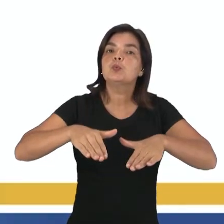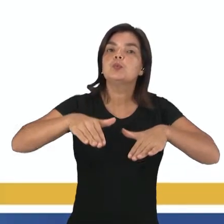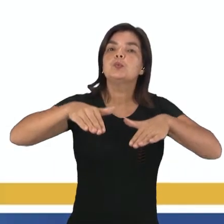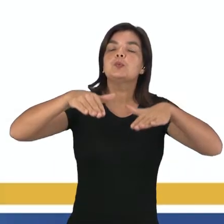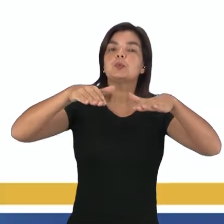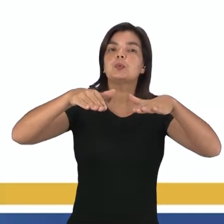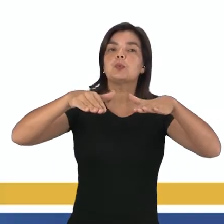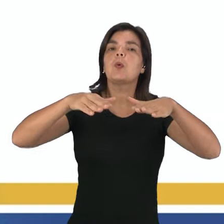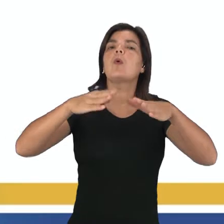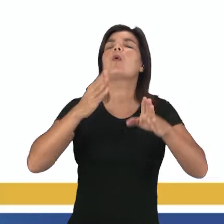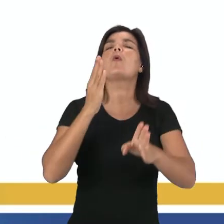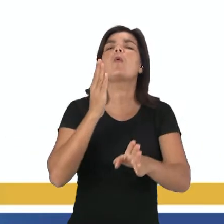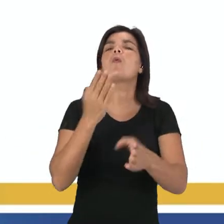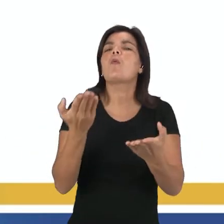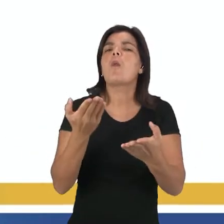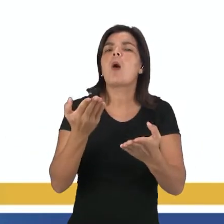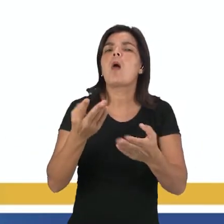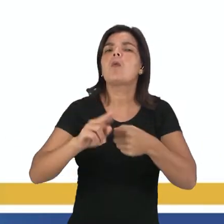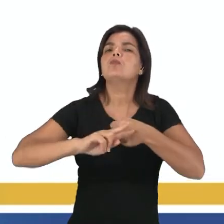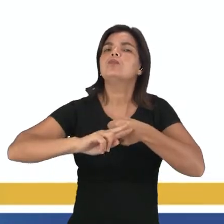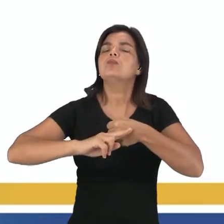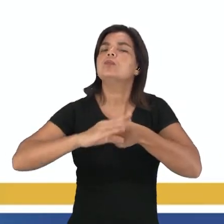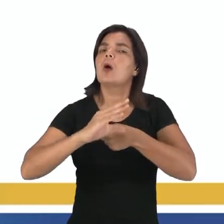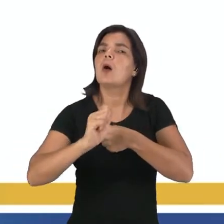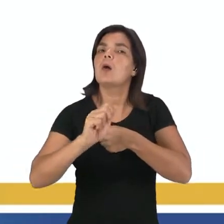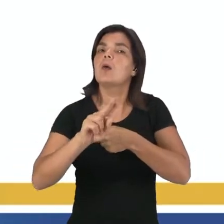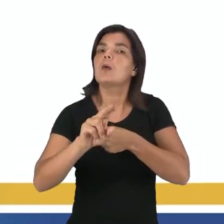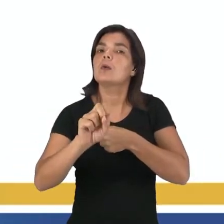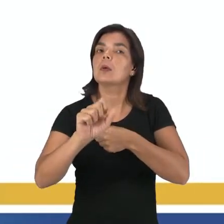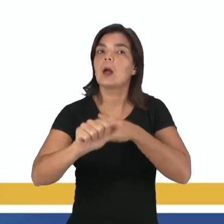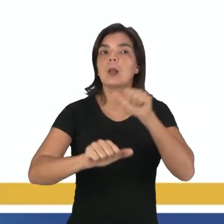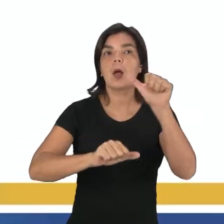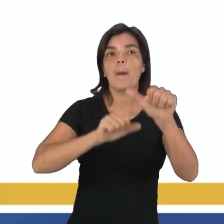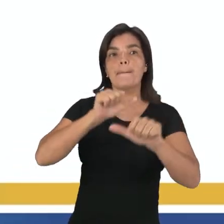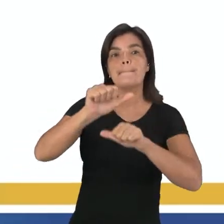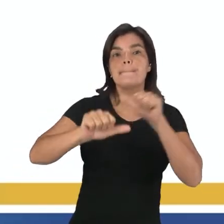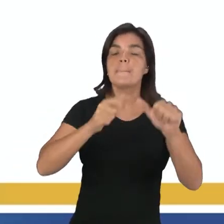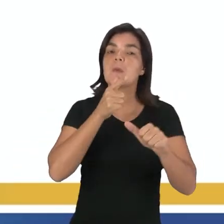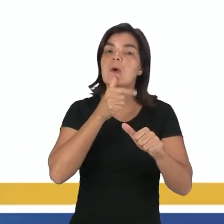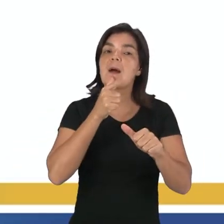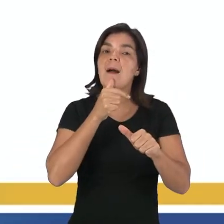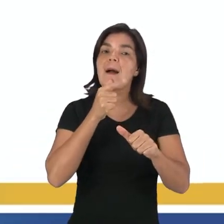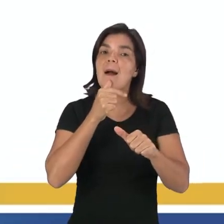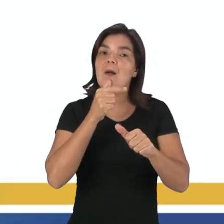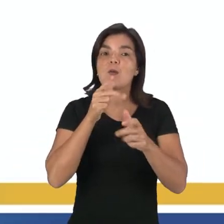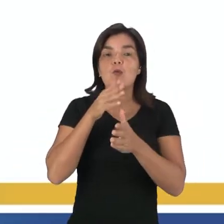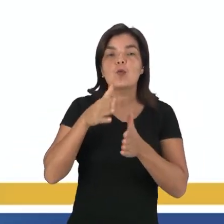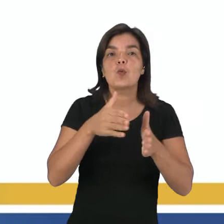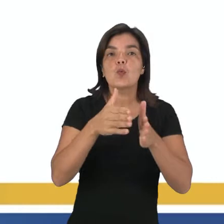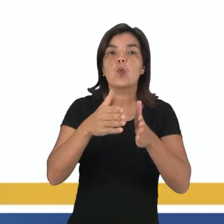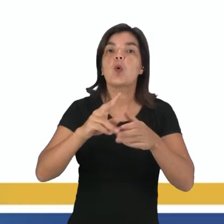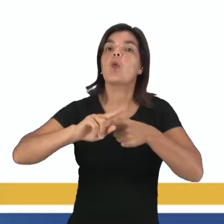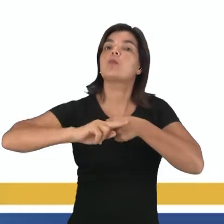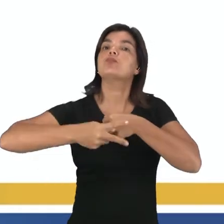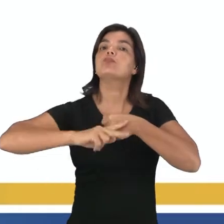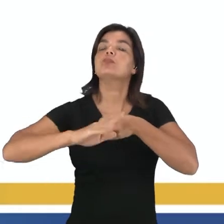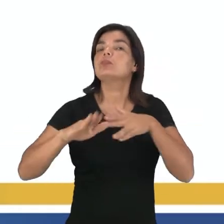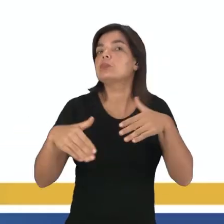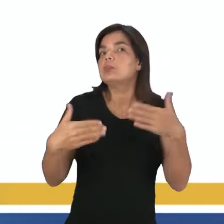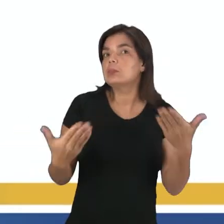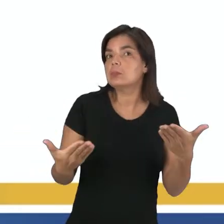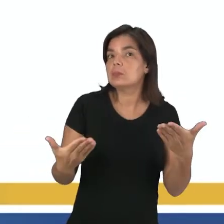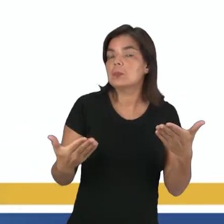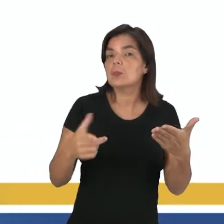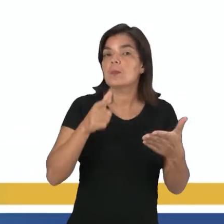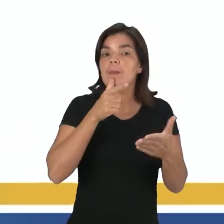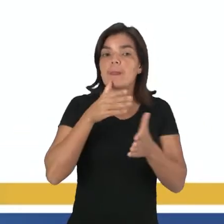enchente. Qual é a causa de provocar enchente? A alteração do curso d'água de um rio. Qual é a consequência quando se